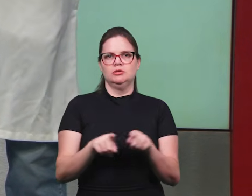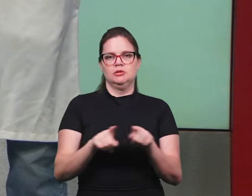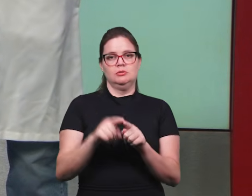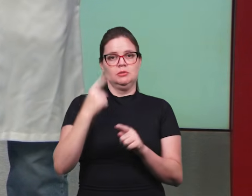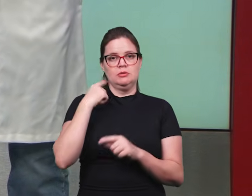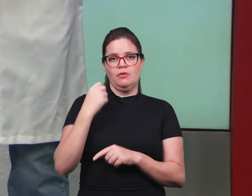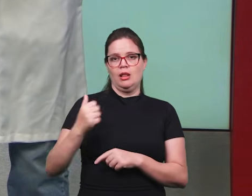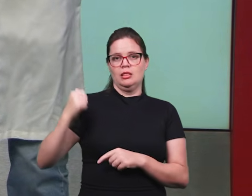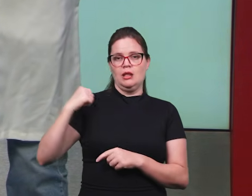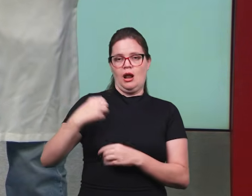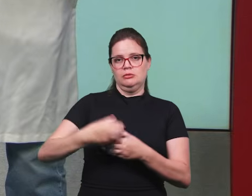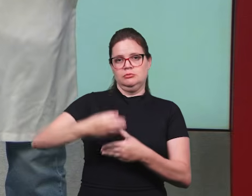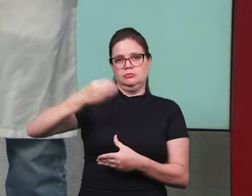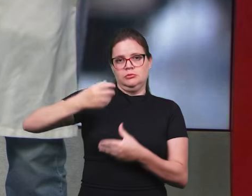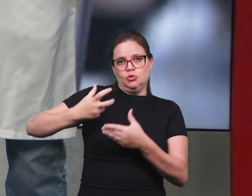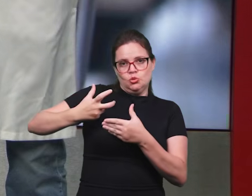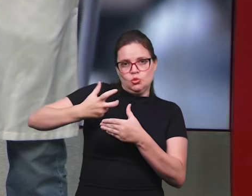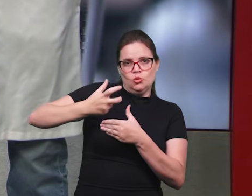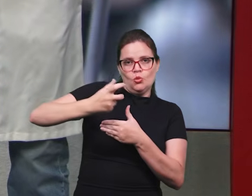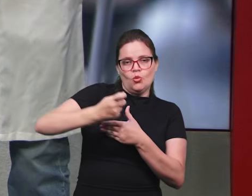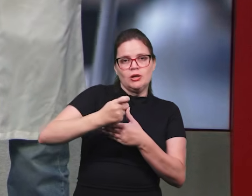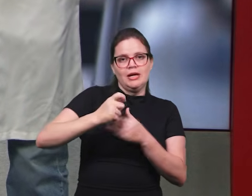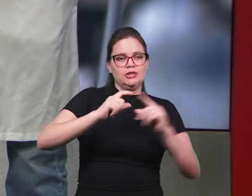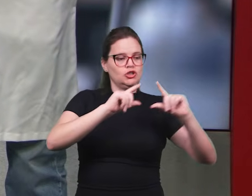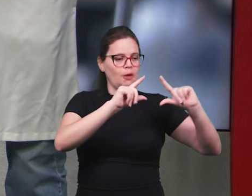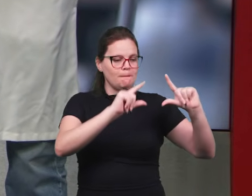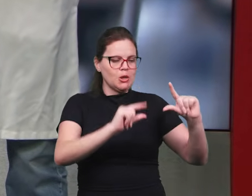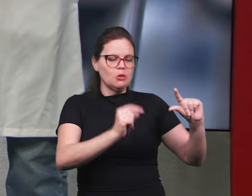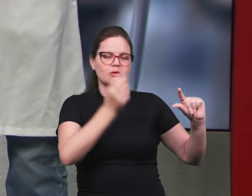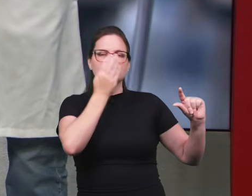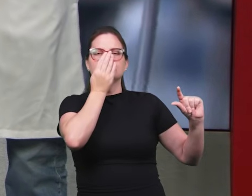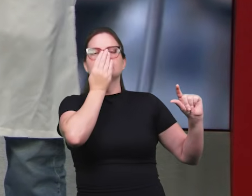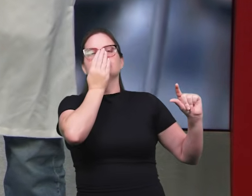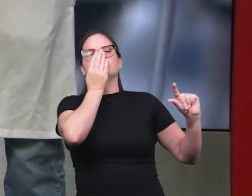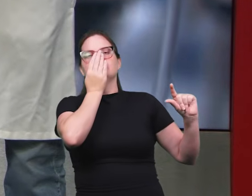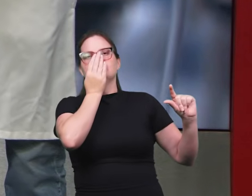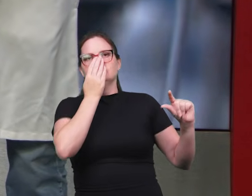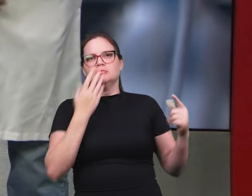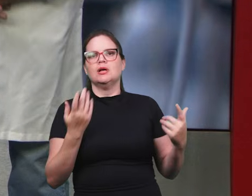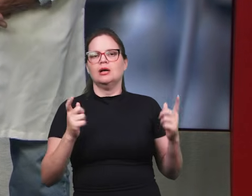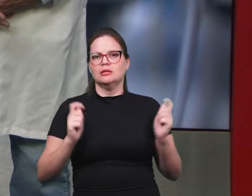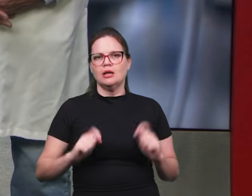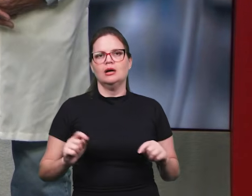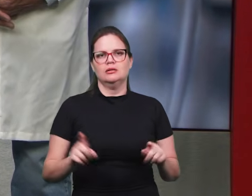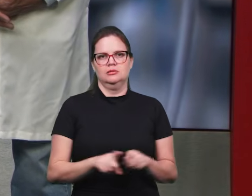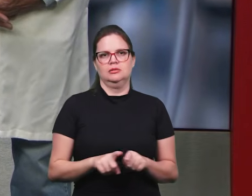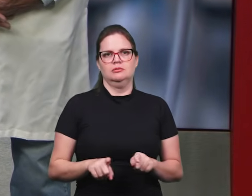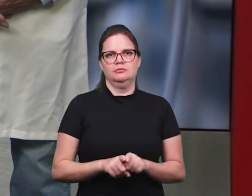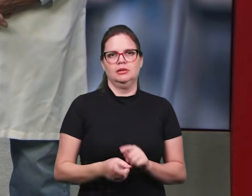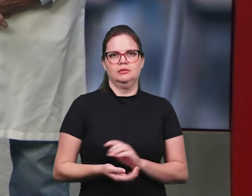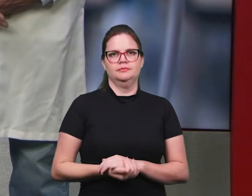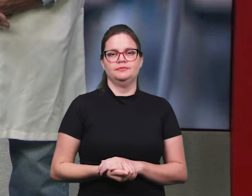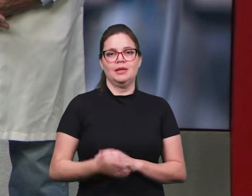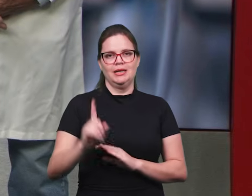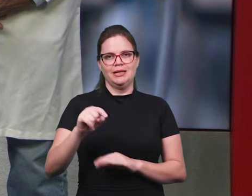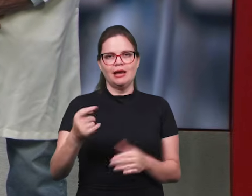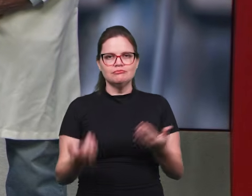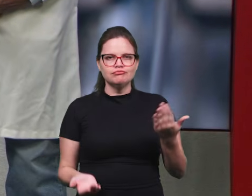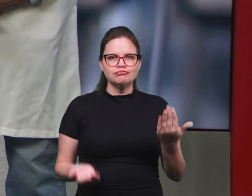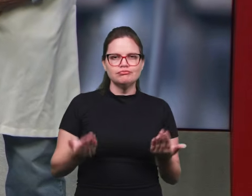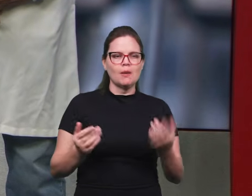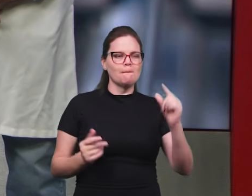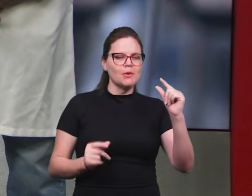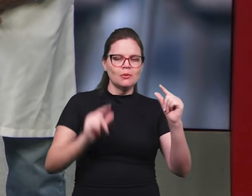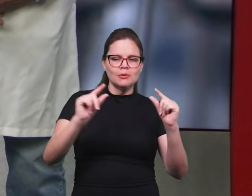não ter dor no pós-operatório, diminuir a quantidade junto com a anestesia geral. Então, a anestesia